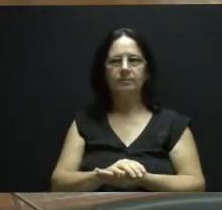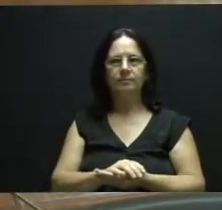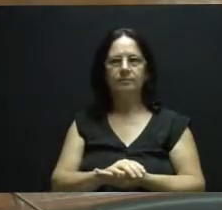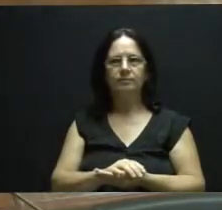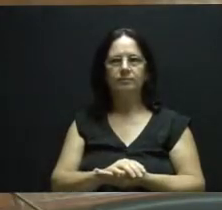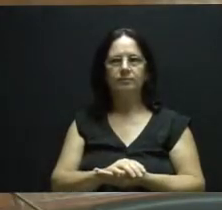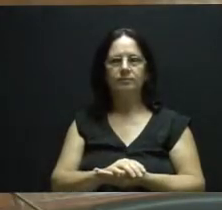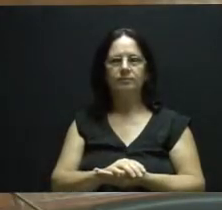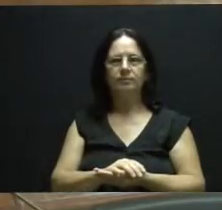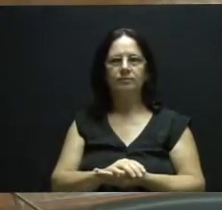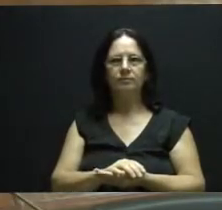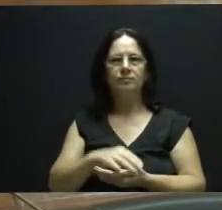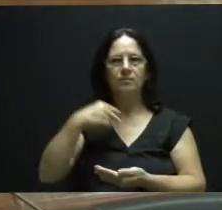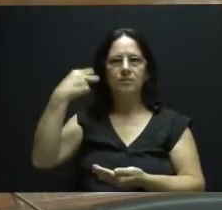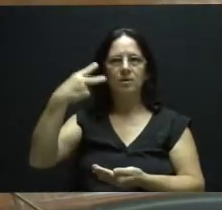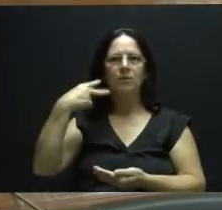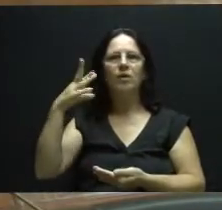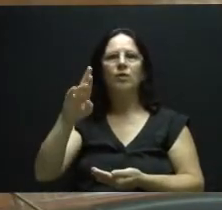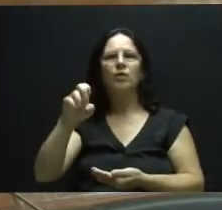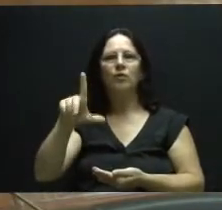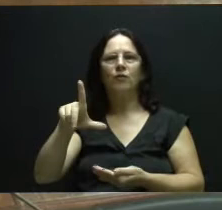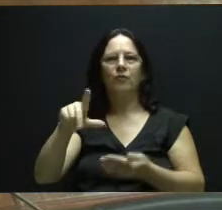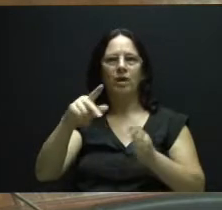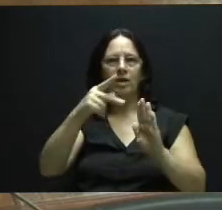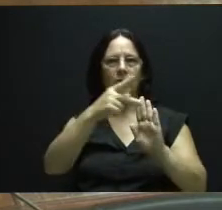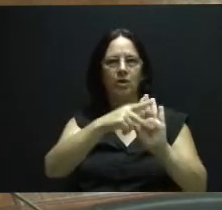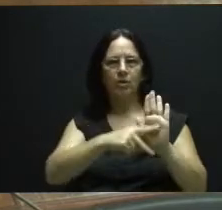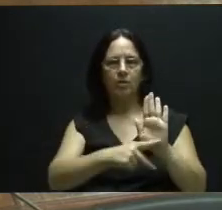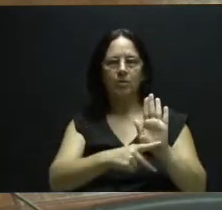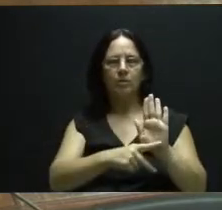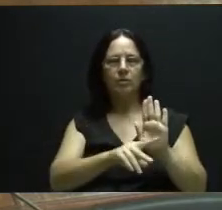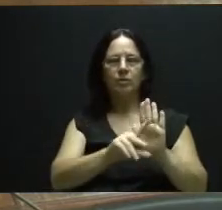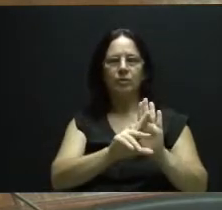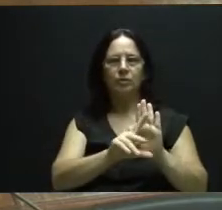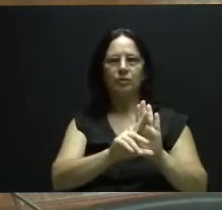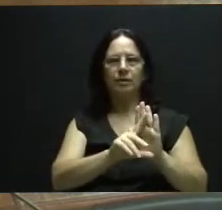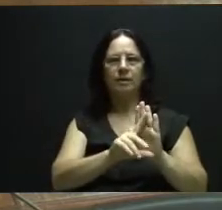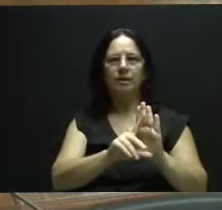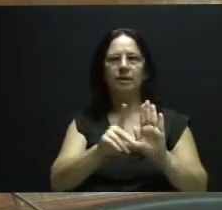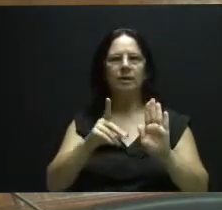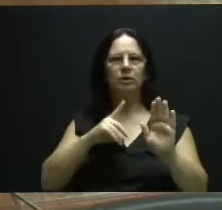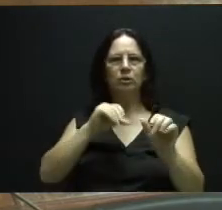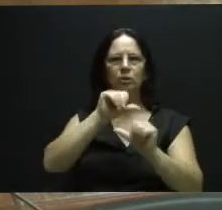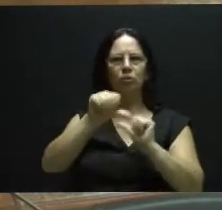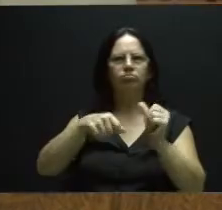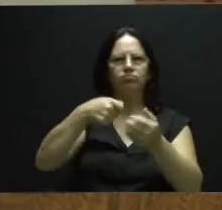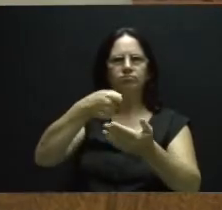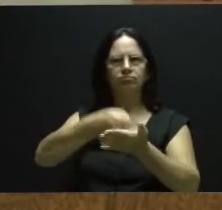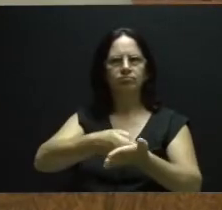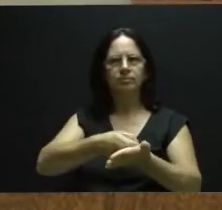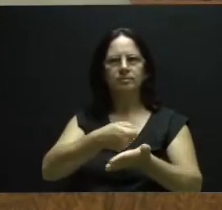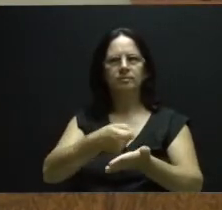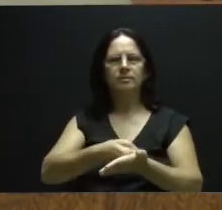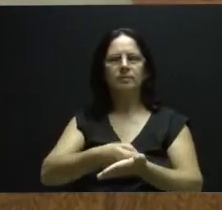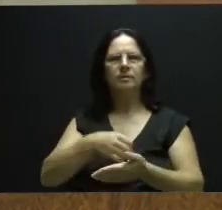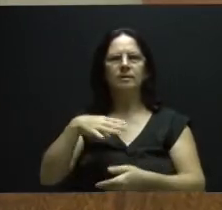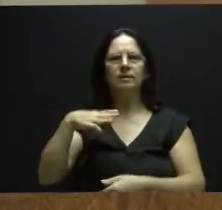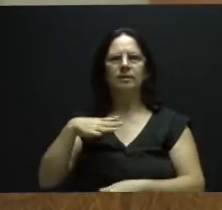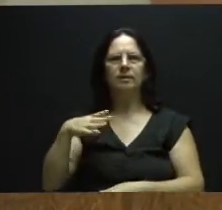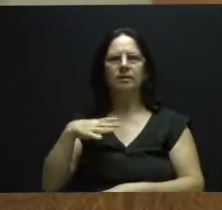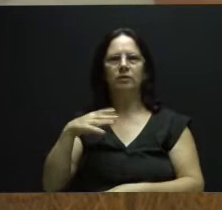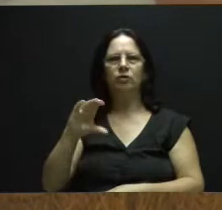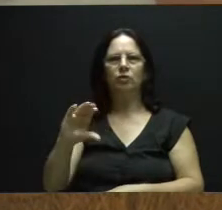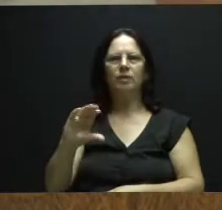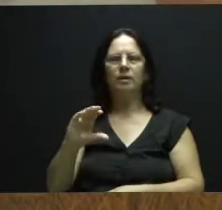autoria do ilustre vereador rafael de souza villar o projeto de lei que torna obrigatório num no município de cubatão